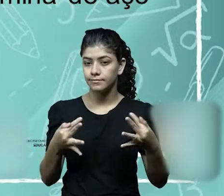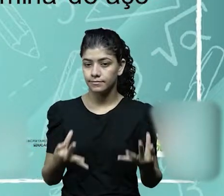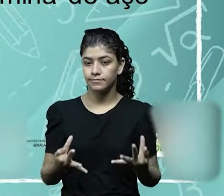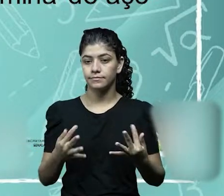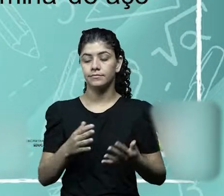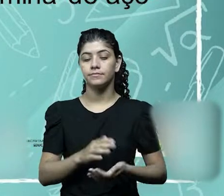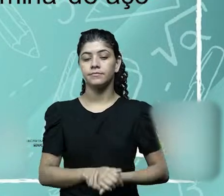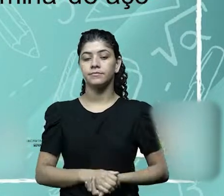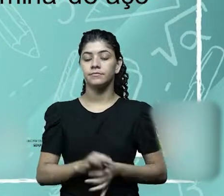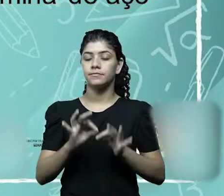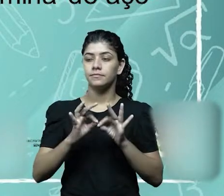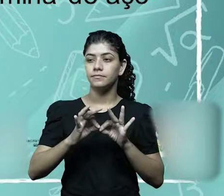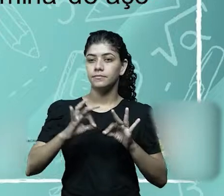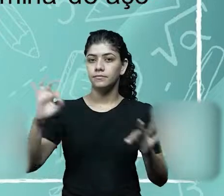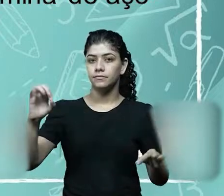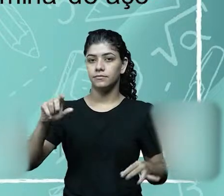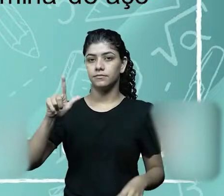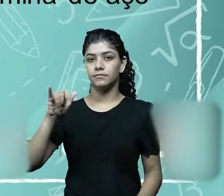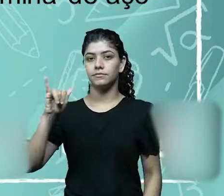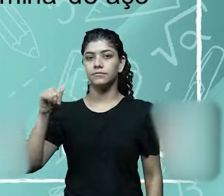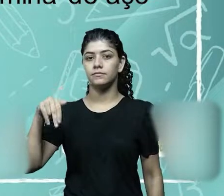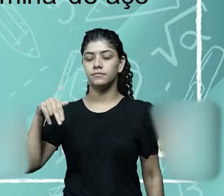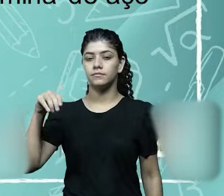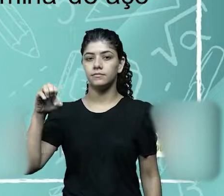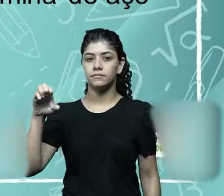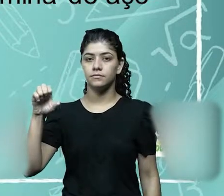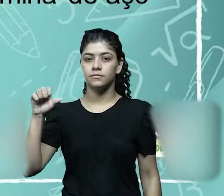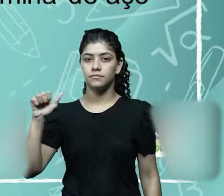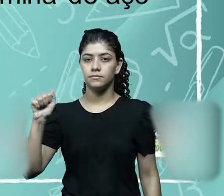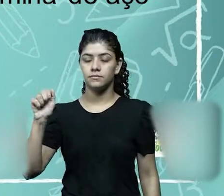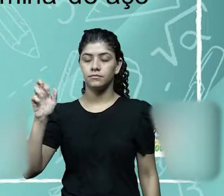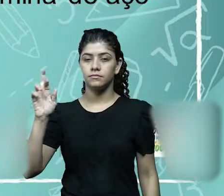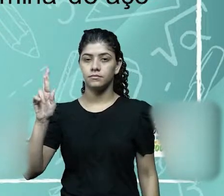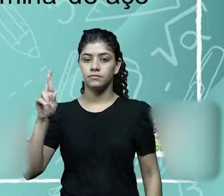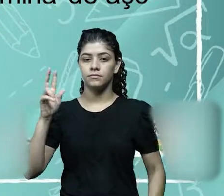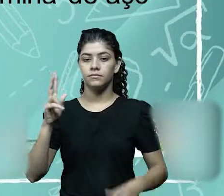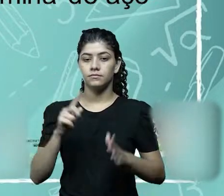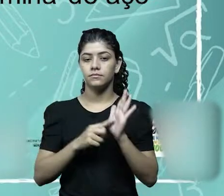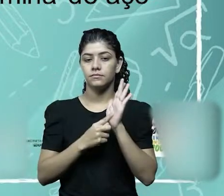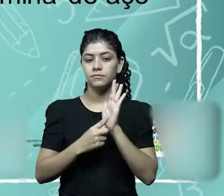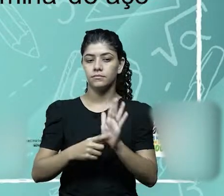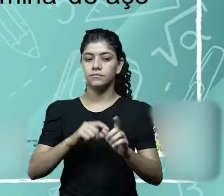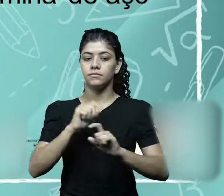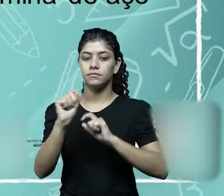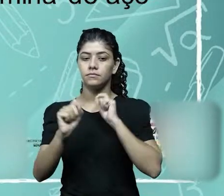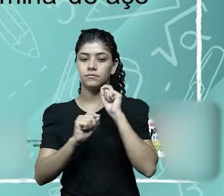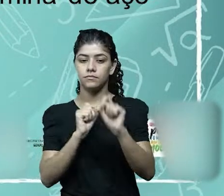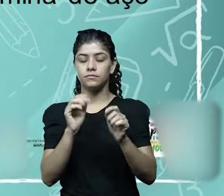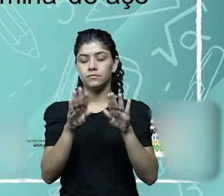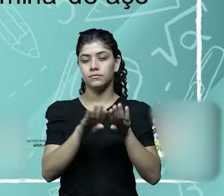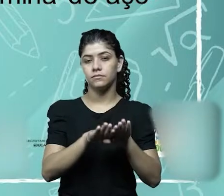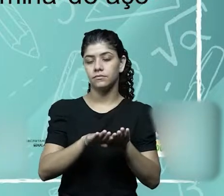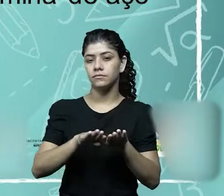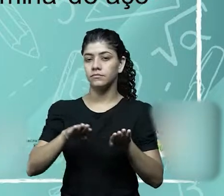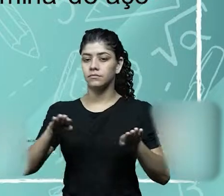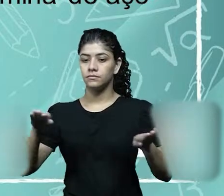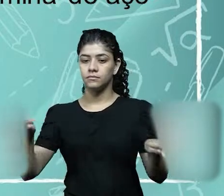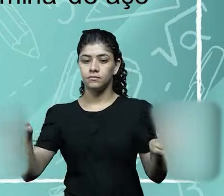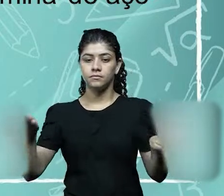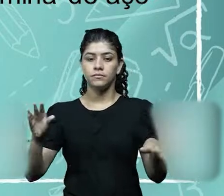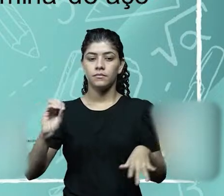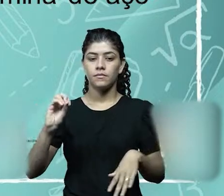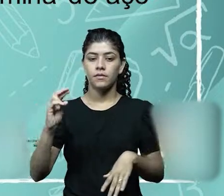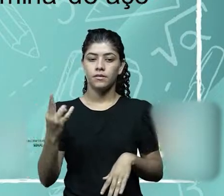de medida linear. A régua apresenta-se normalmente em uma forma de lâmina de aço carbono ou de